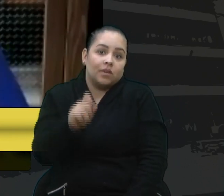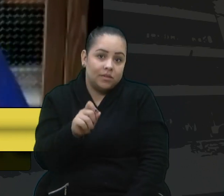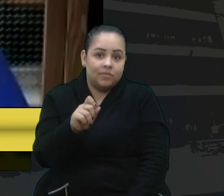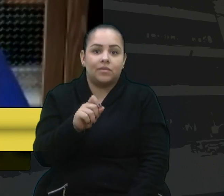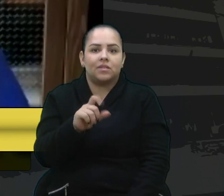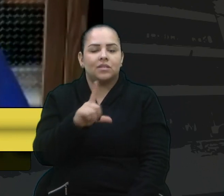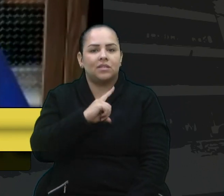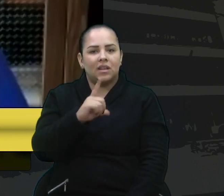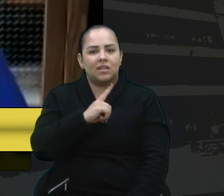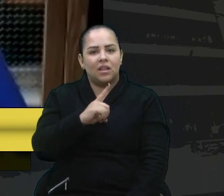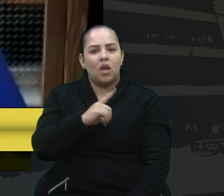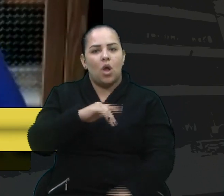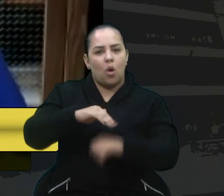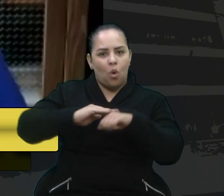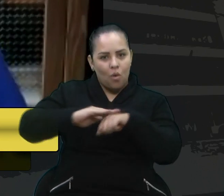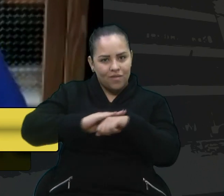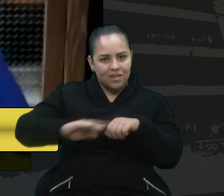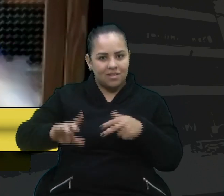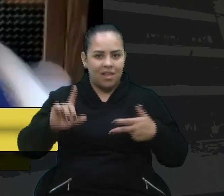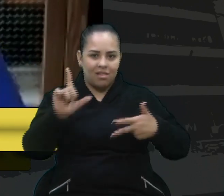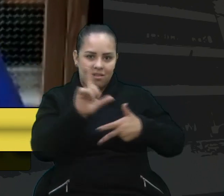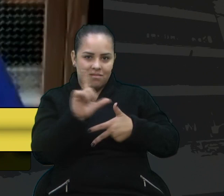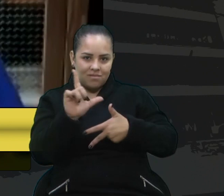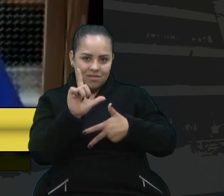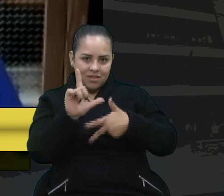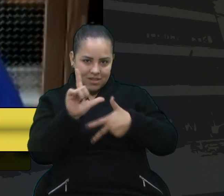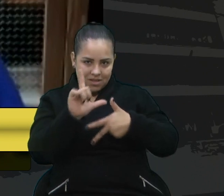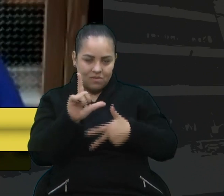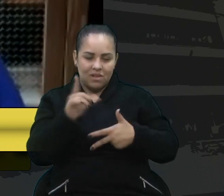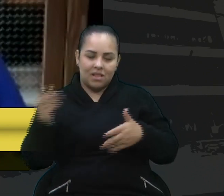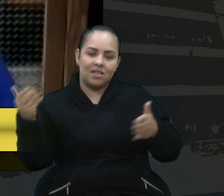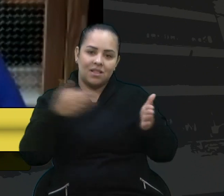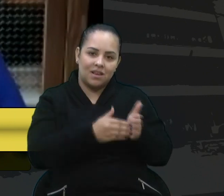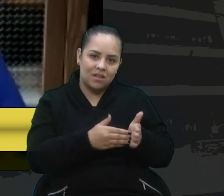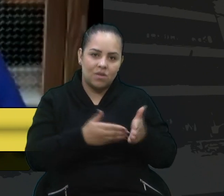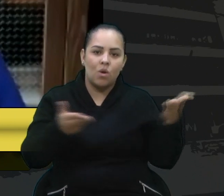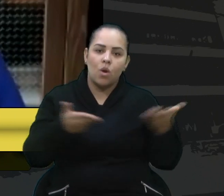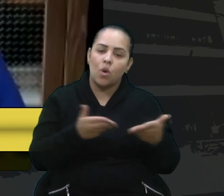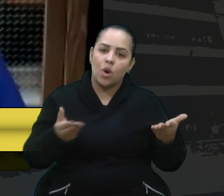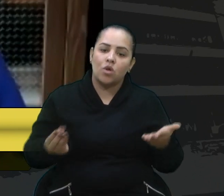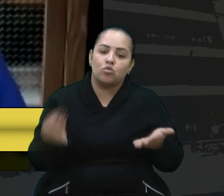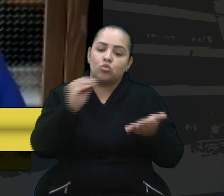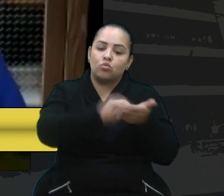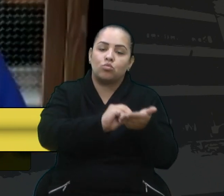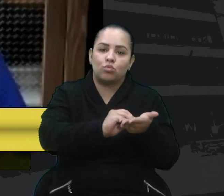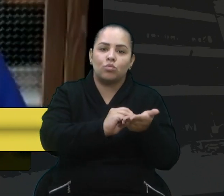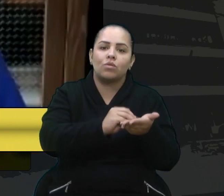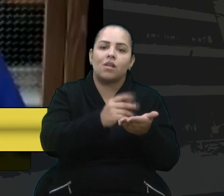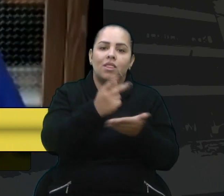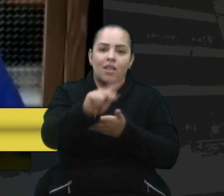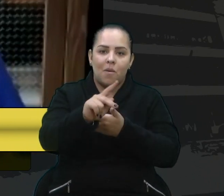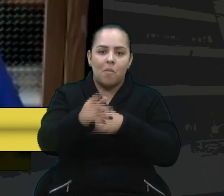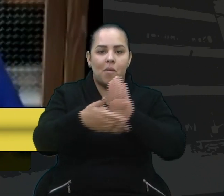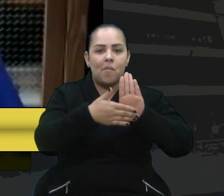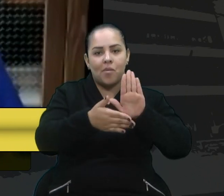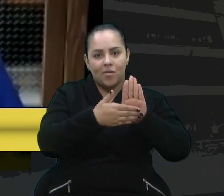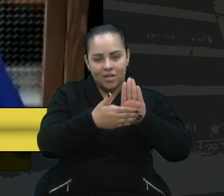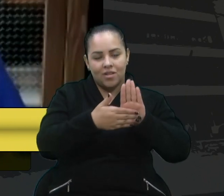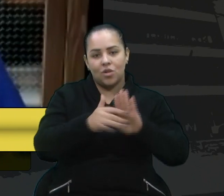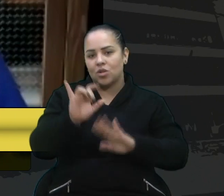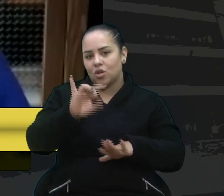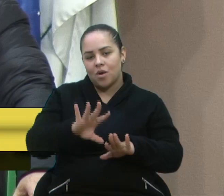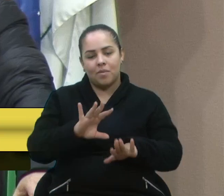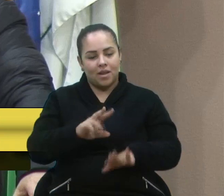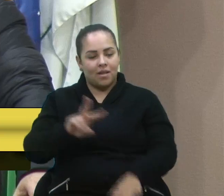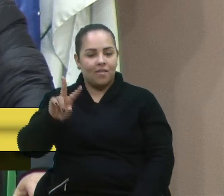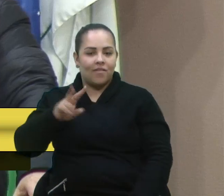debate, dessa legislação que está entrando, a gente consiga já incluir algo, né, da sua proposta. Então, só deixar esse registro. Obrigada, vereador.